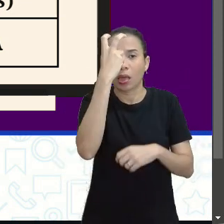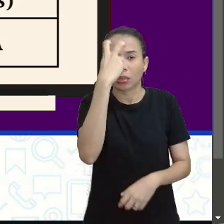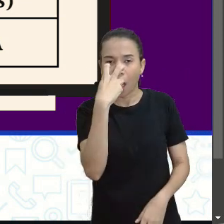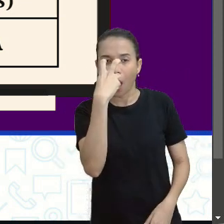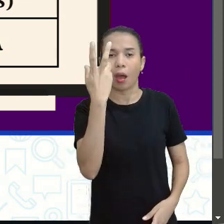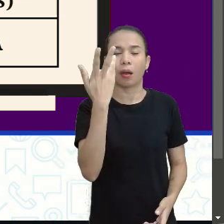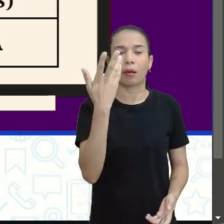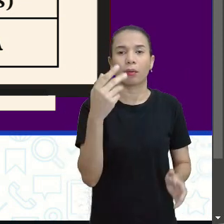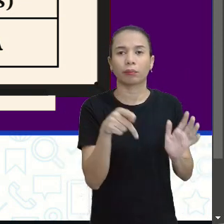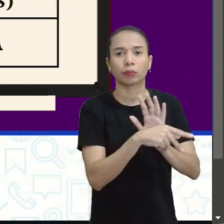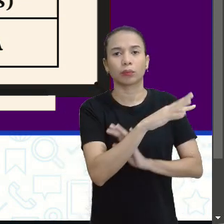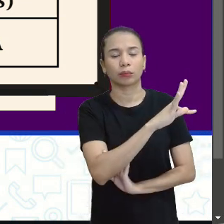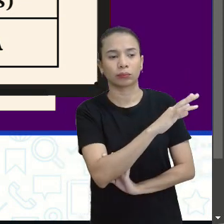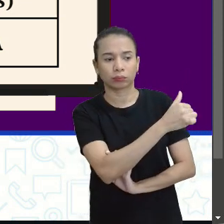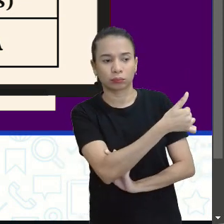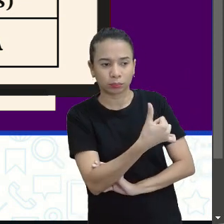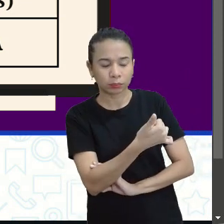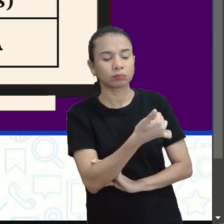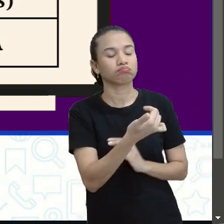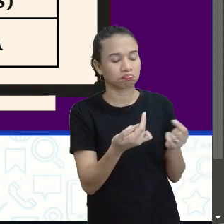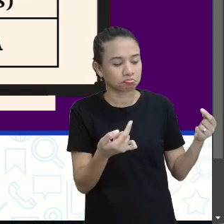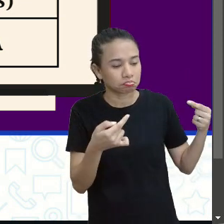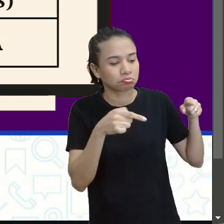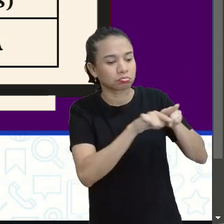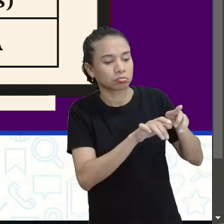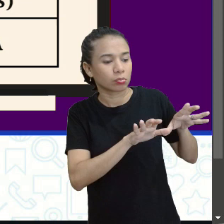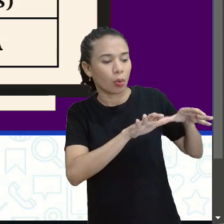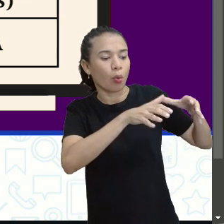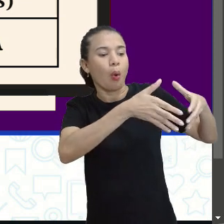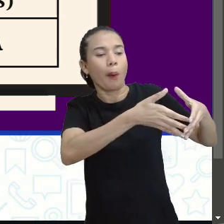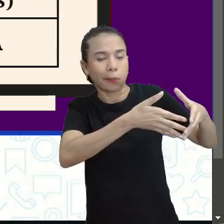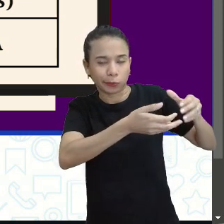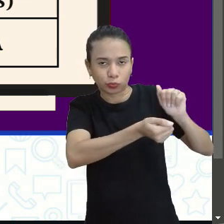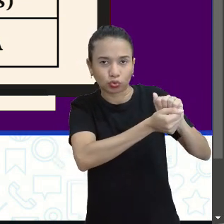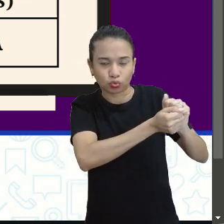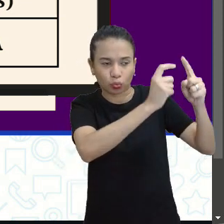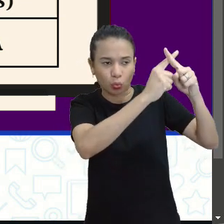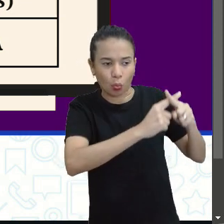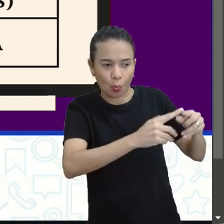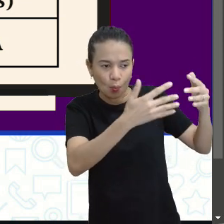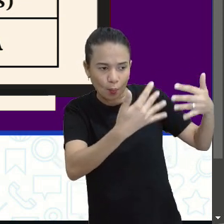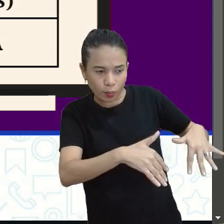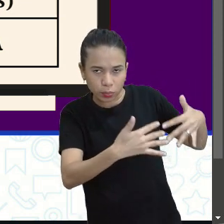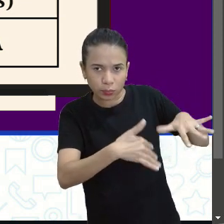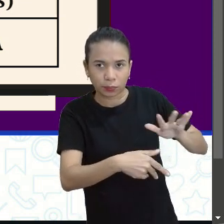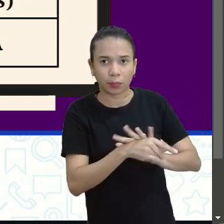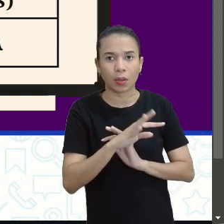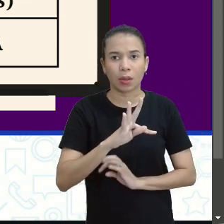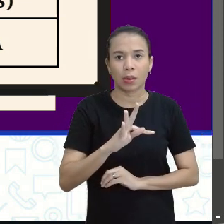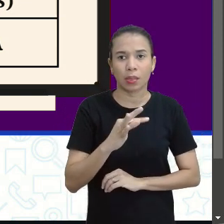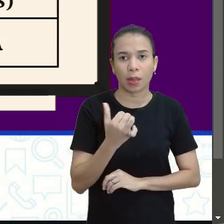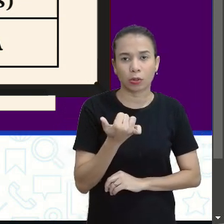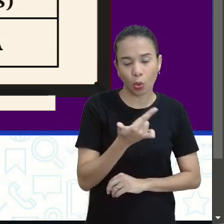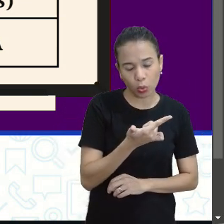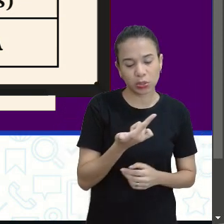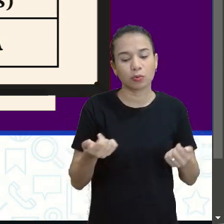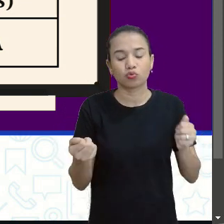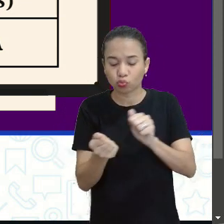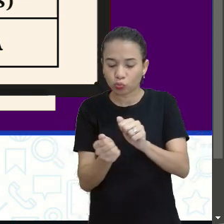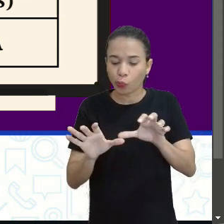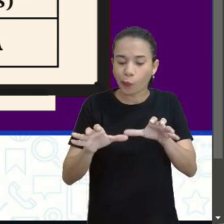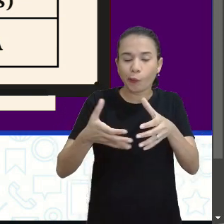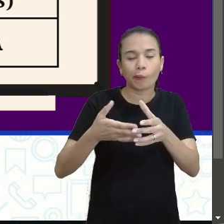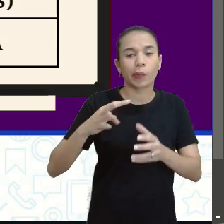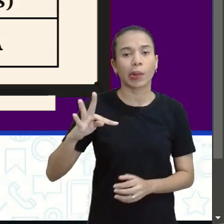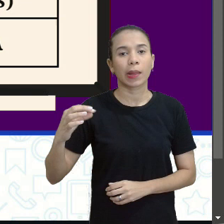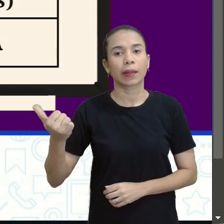na classificação T11, então elas vão lá competir juntas, né? As do T12 com T12, e aí